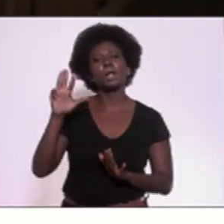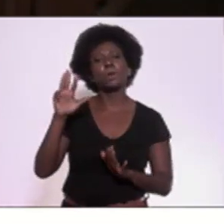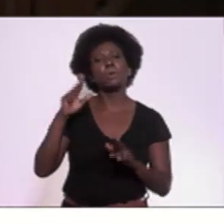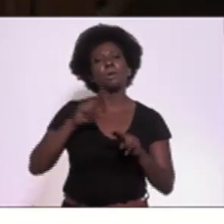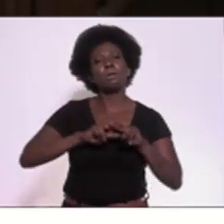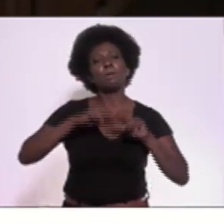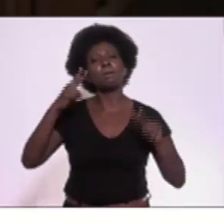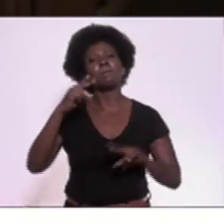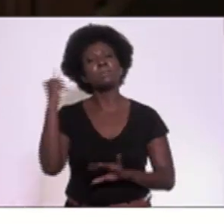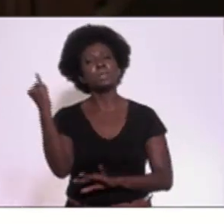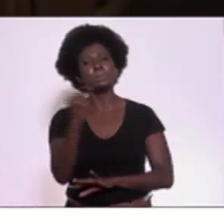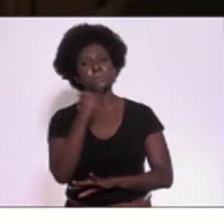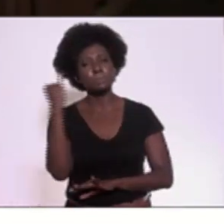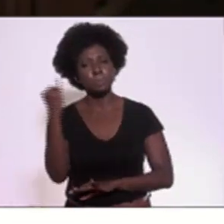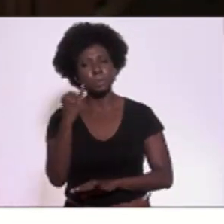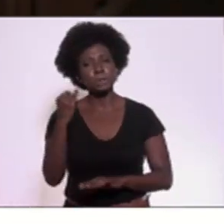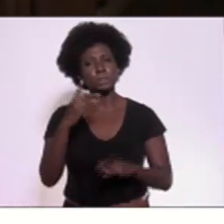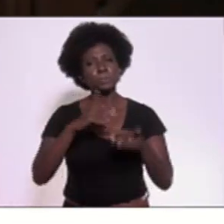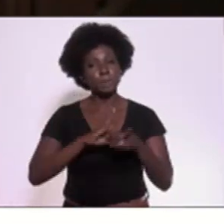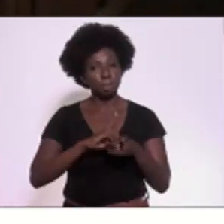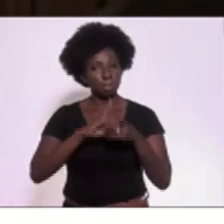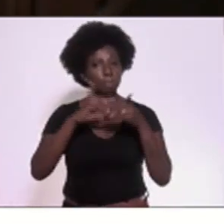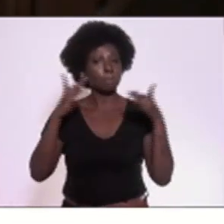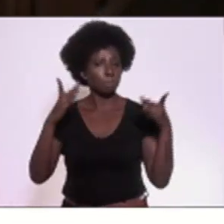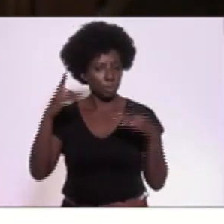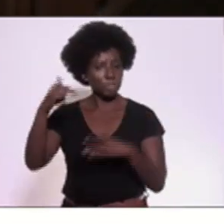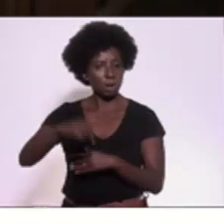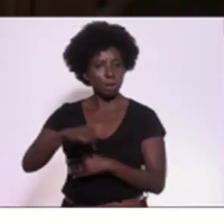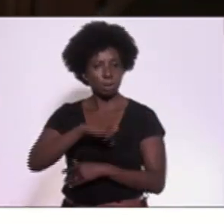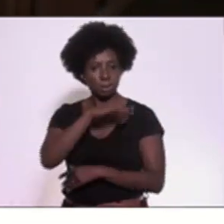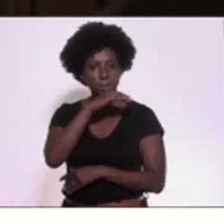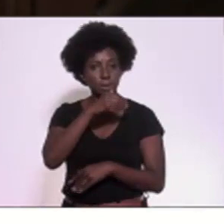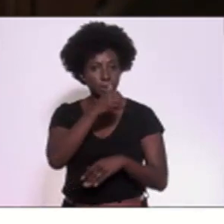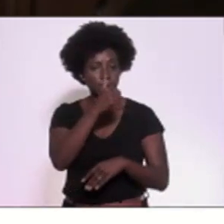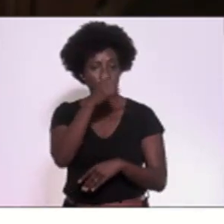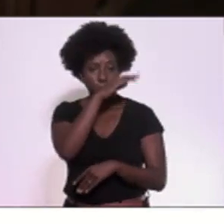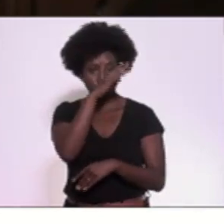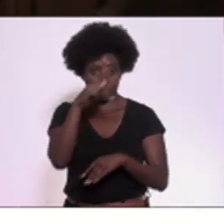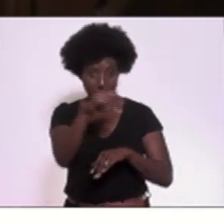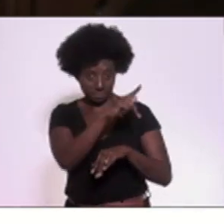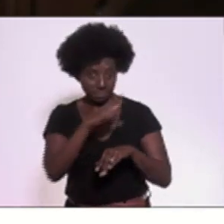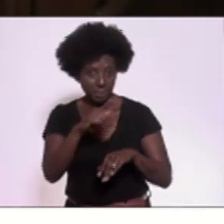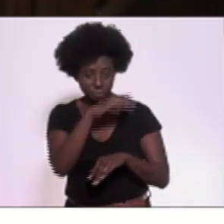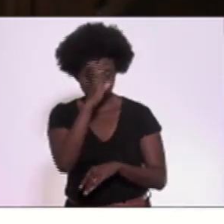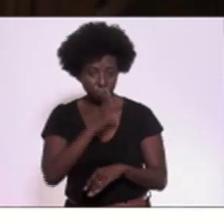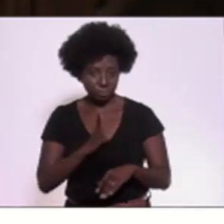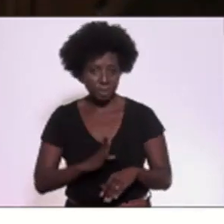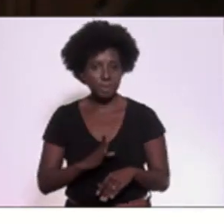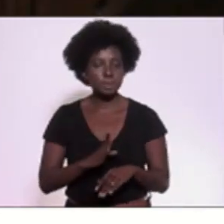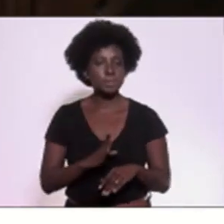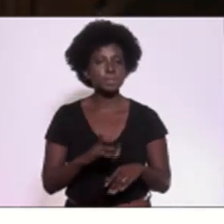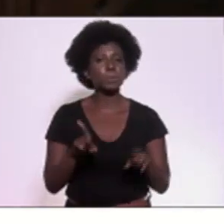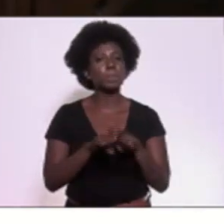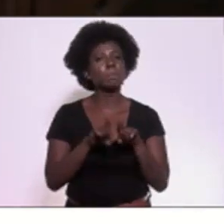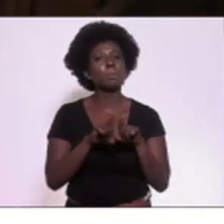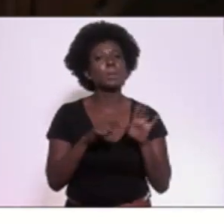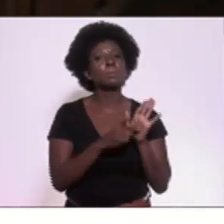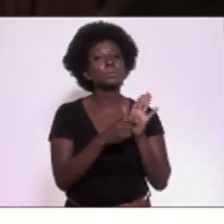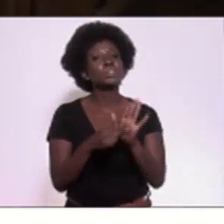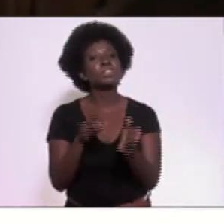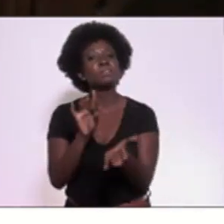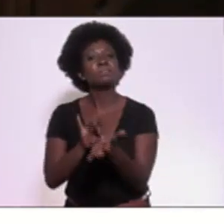para que a gente possa dar não só o verdadeiro papel das instituições brasileiras